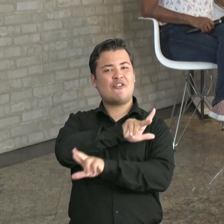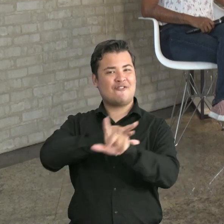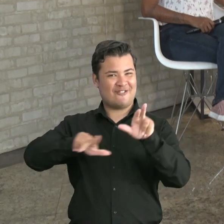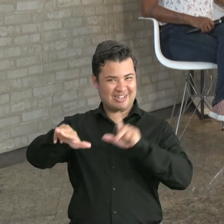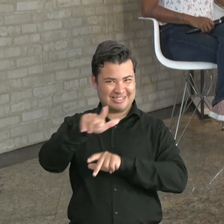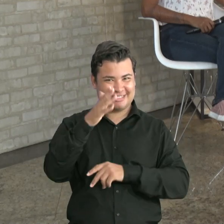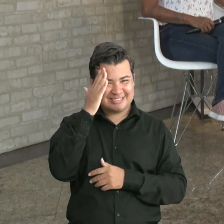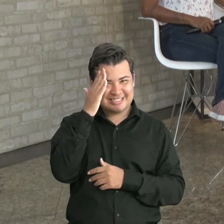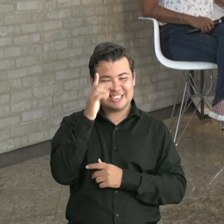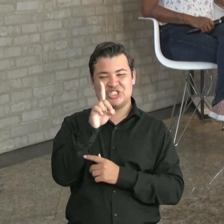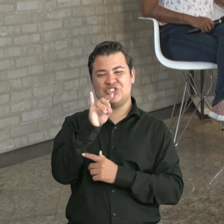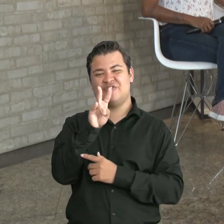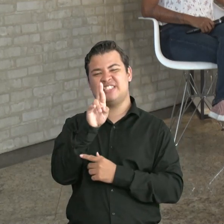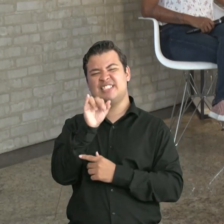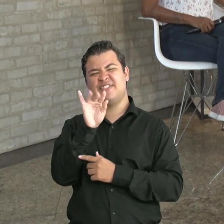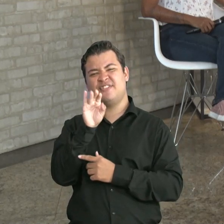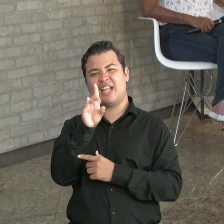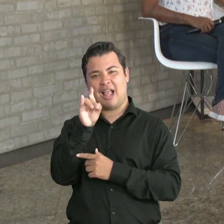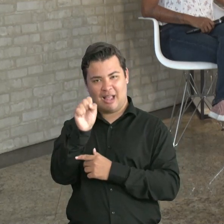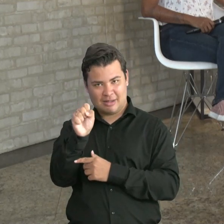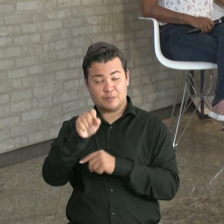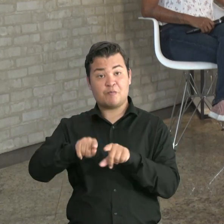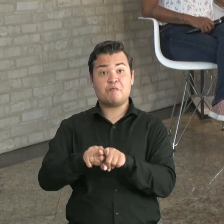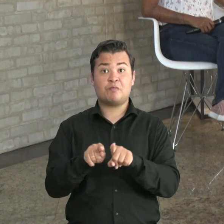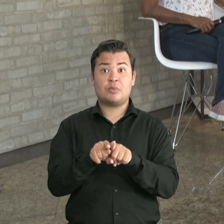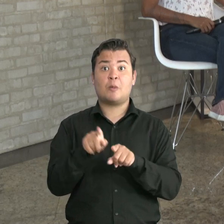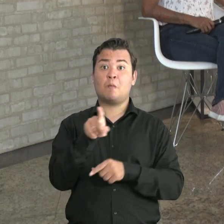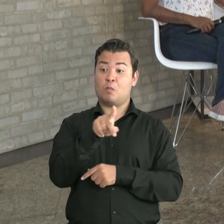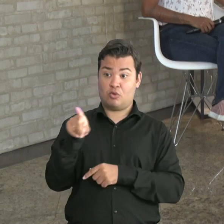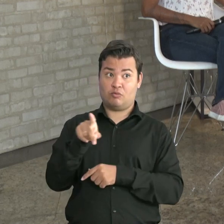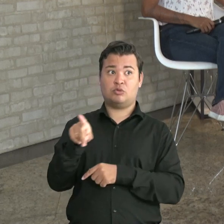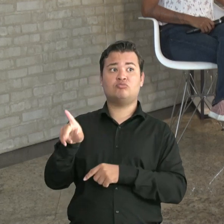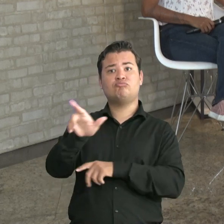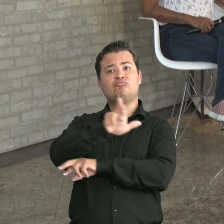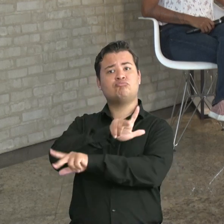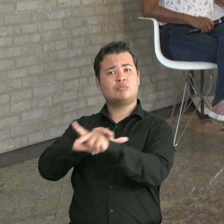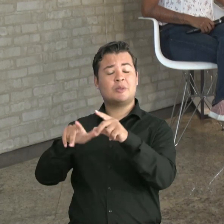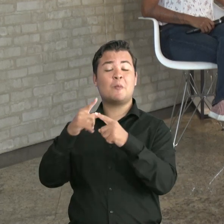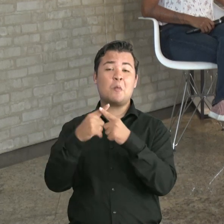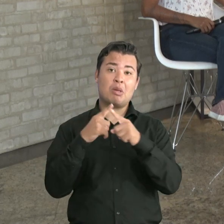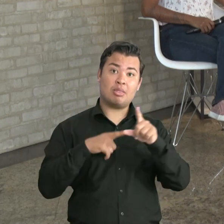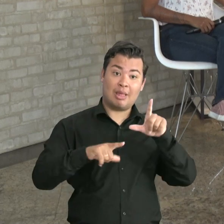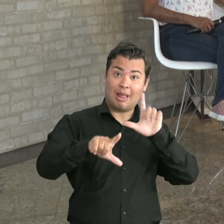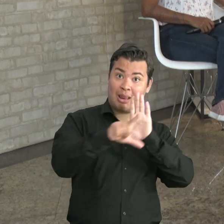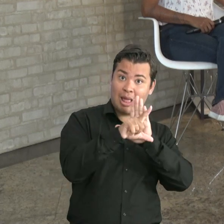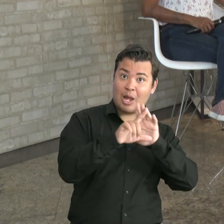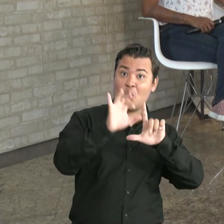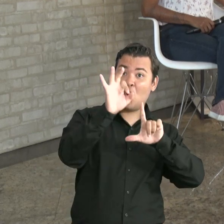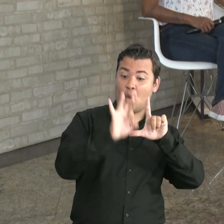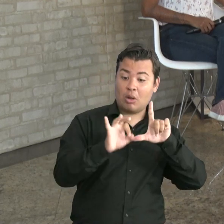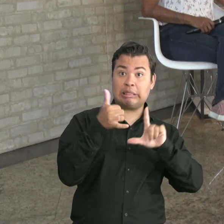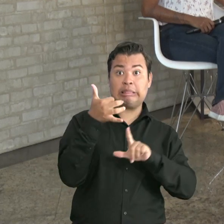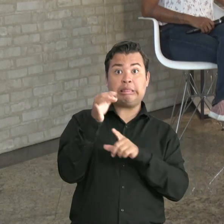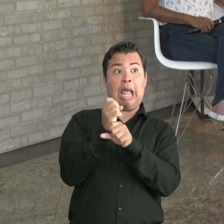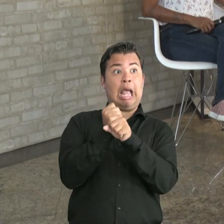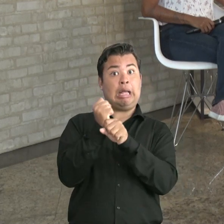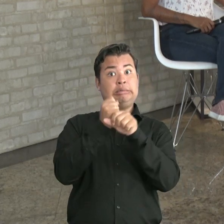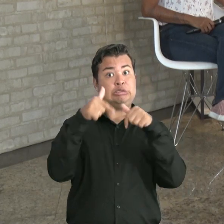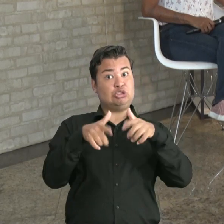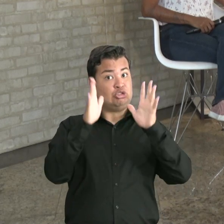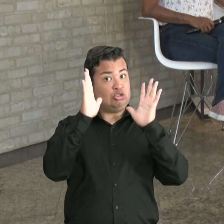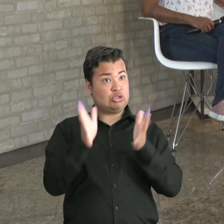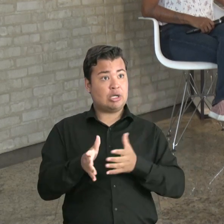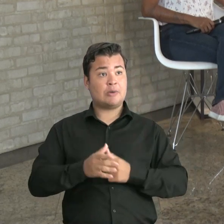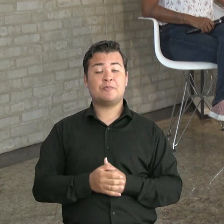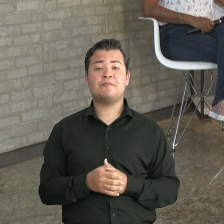sei se a palavra é correta, os professores também, principalmente por meio, né, da lei de cotas, que também faz 10 anos nesse ano. Queria que a